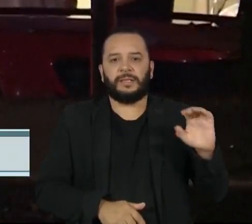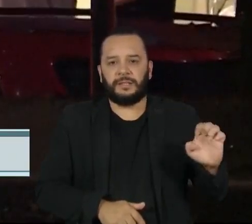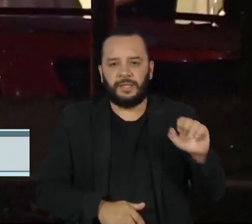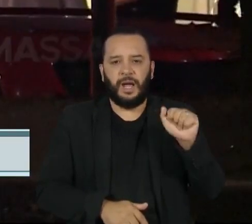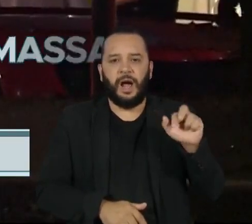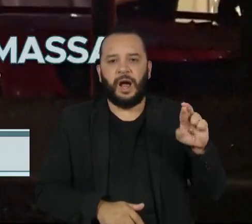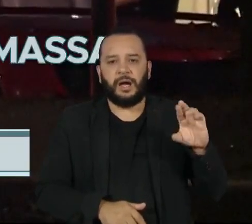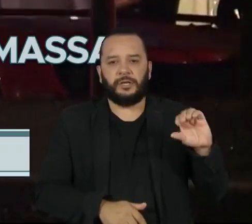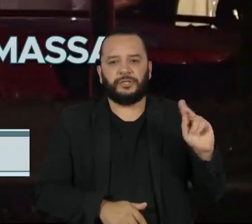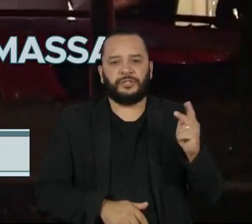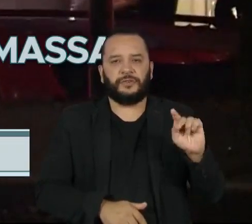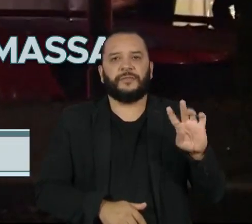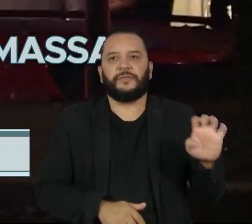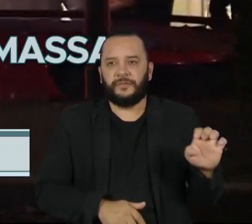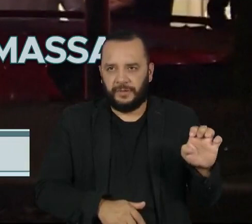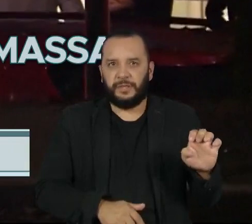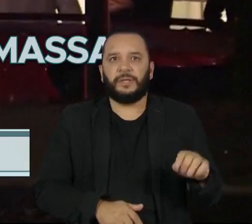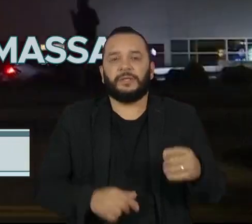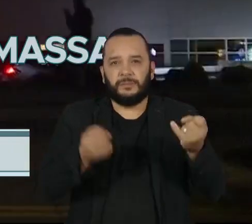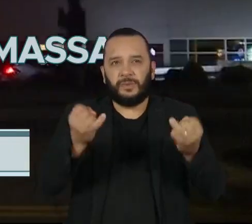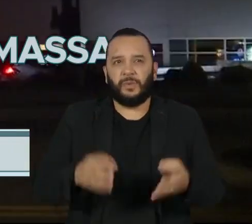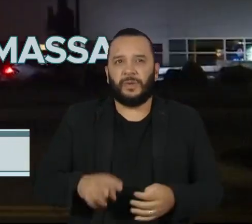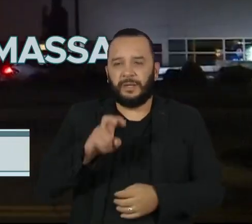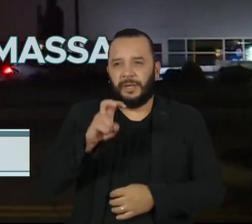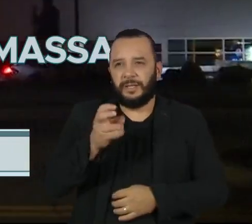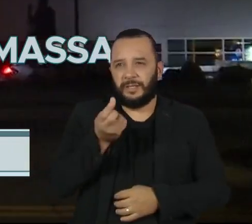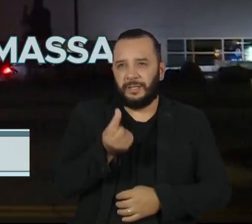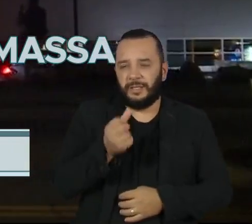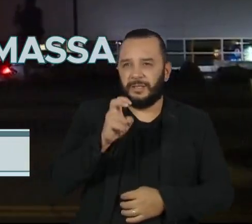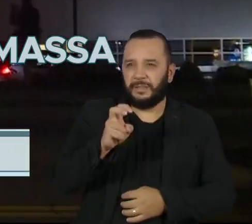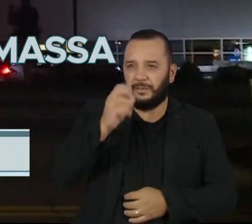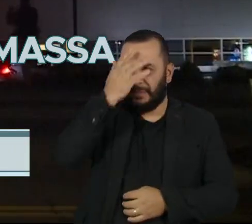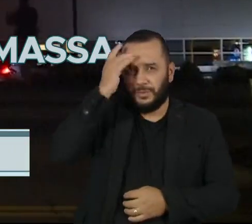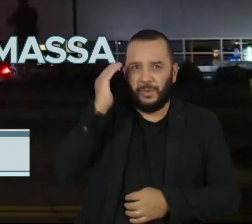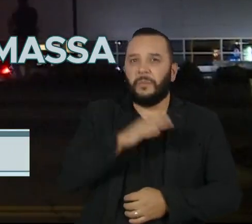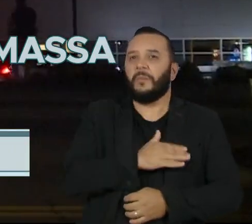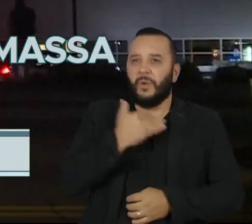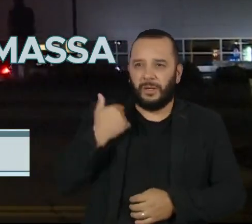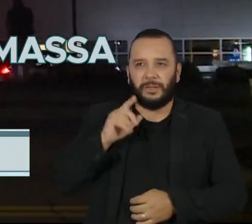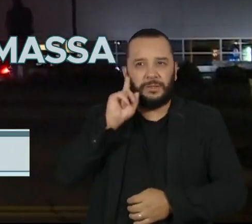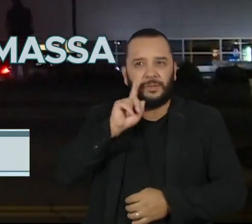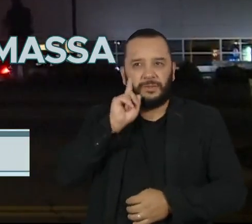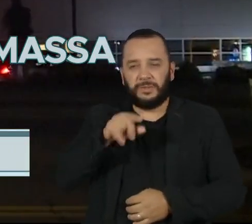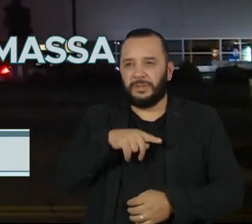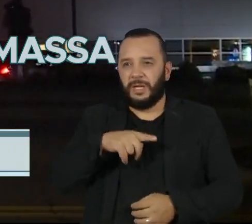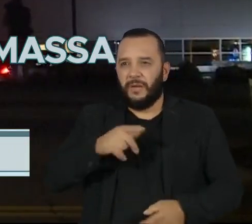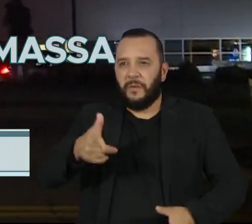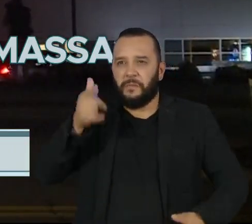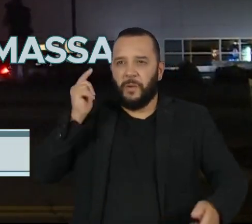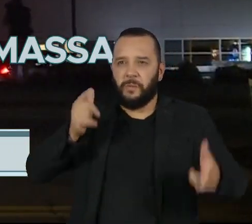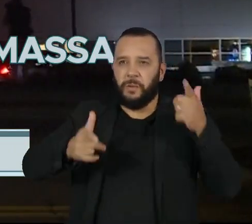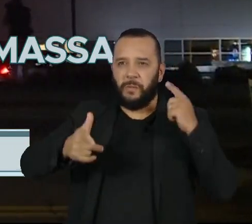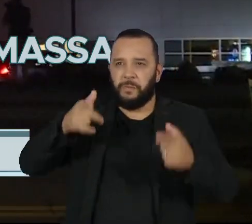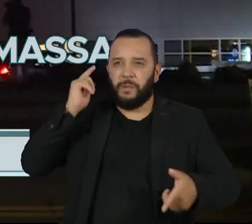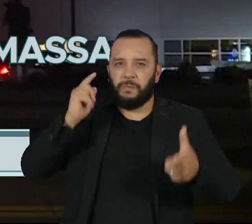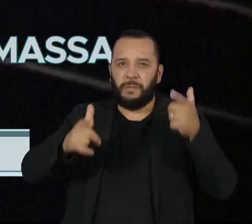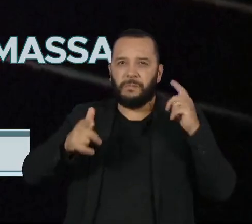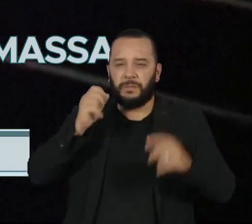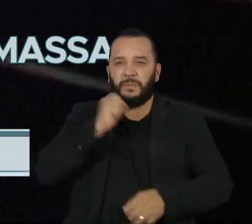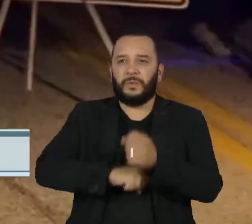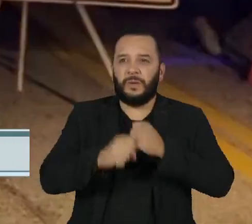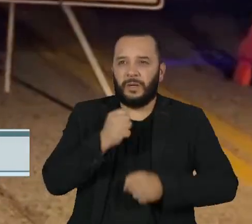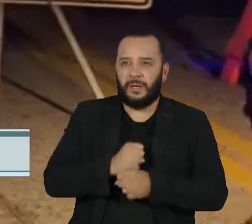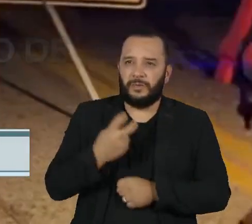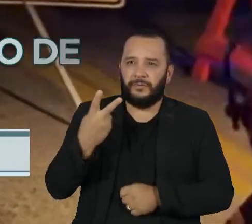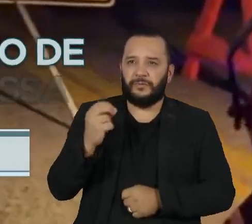armas 565 pessoas foram mortas nos Estados Unidos em tiroteios em massa só em